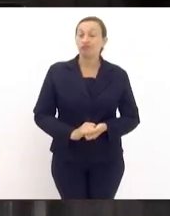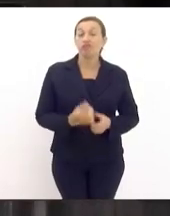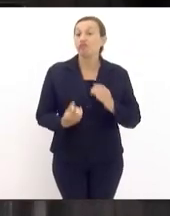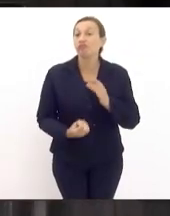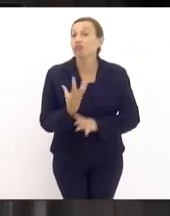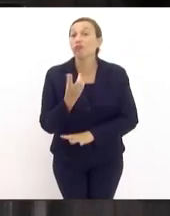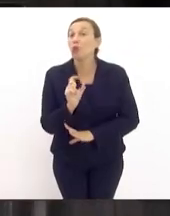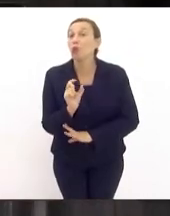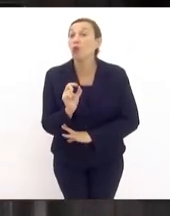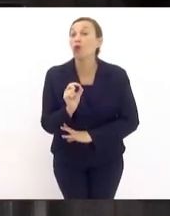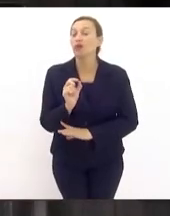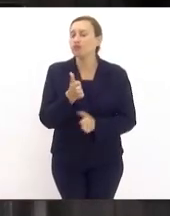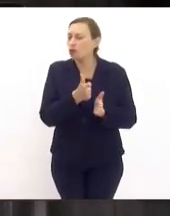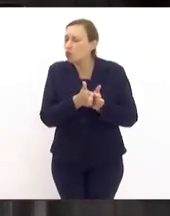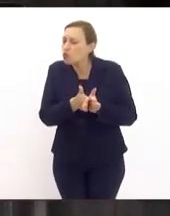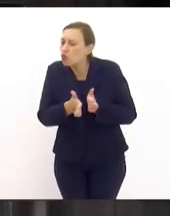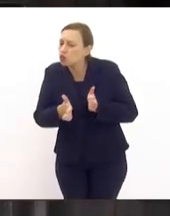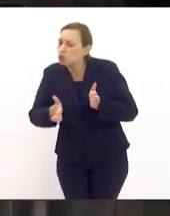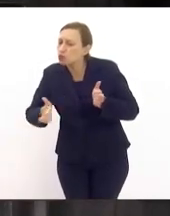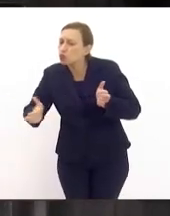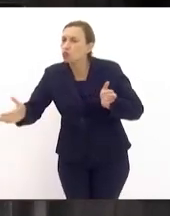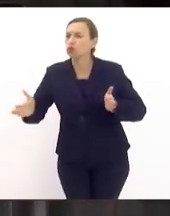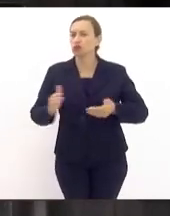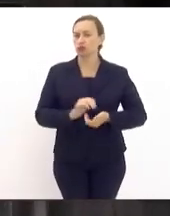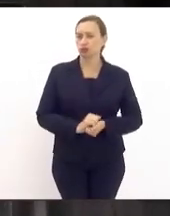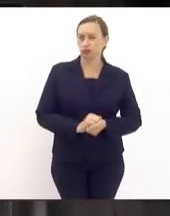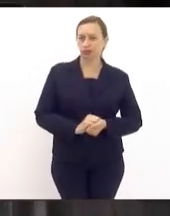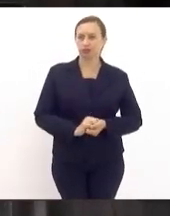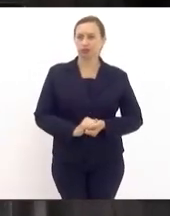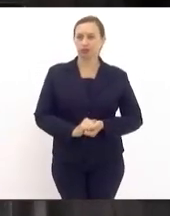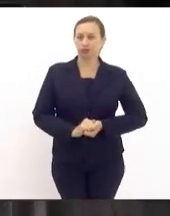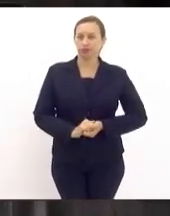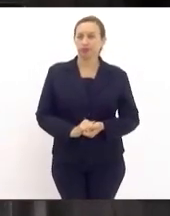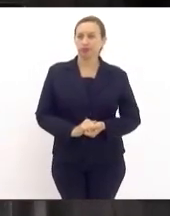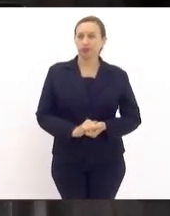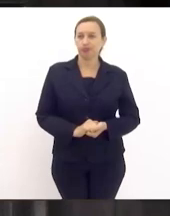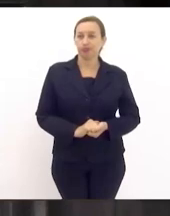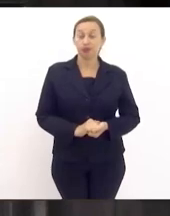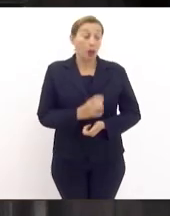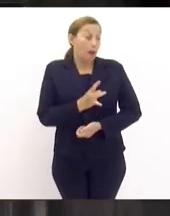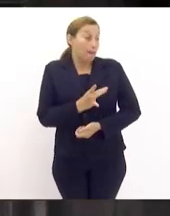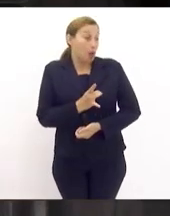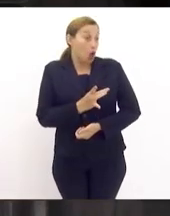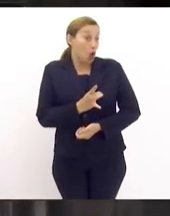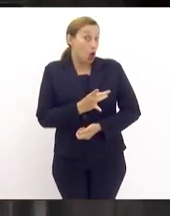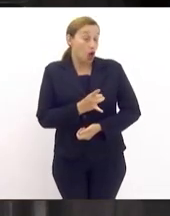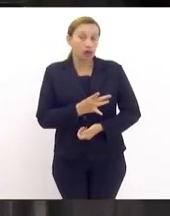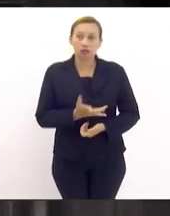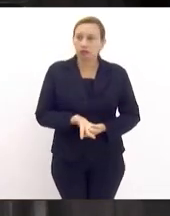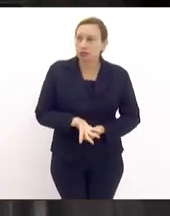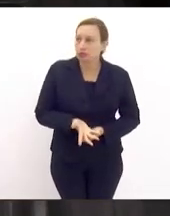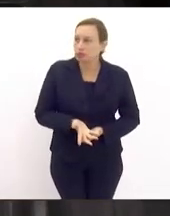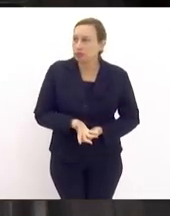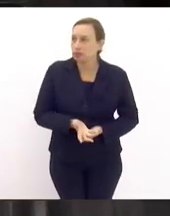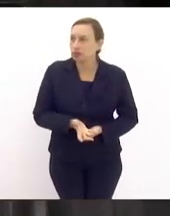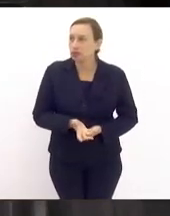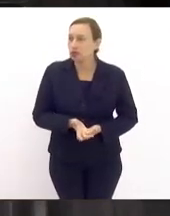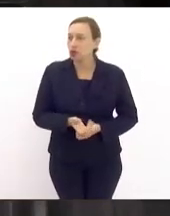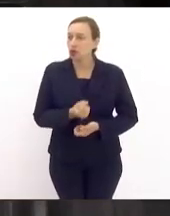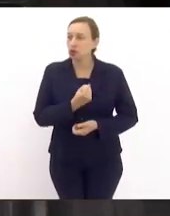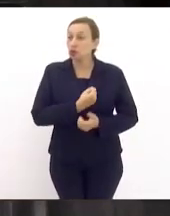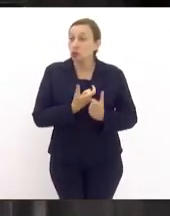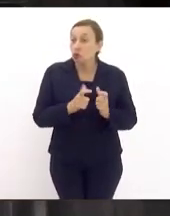criando um processo, né, de medo, de pavor, que está